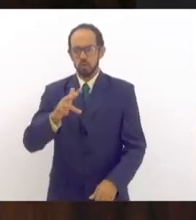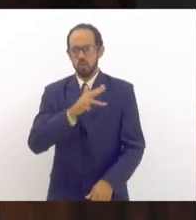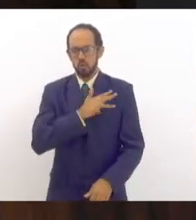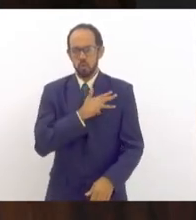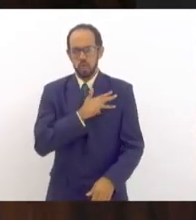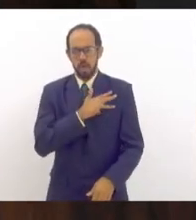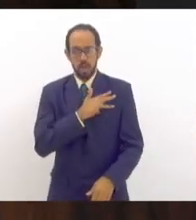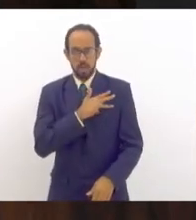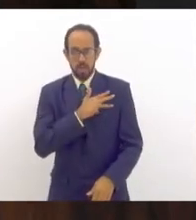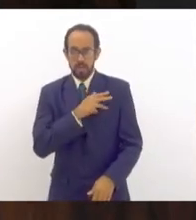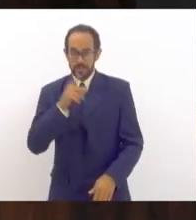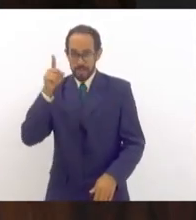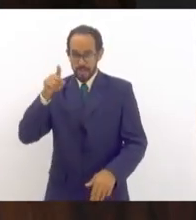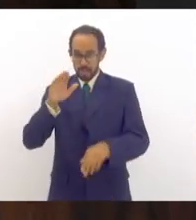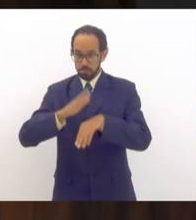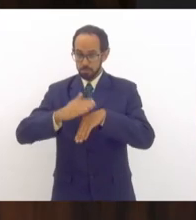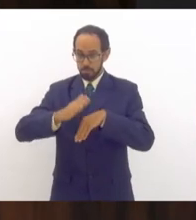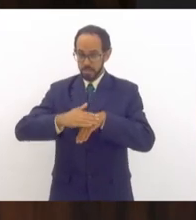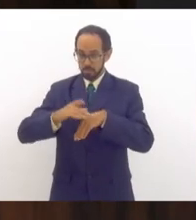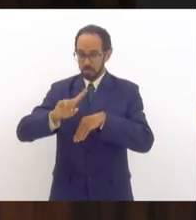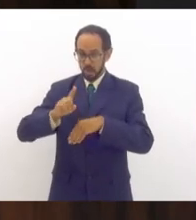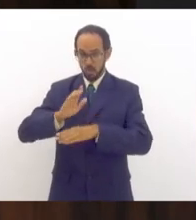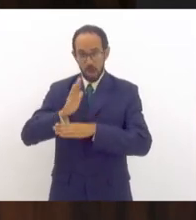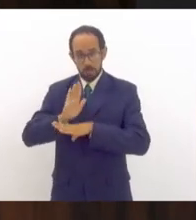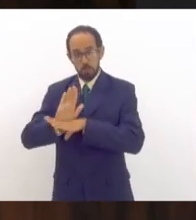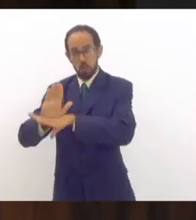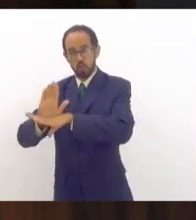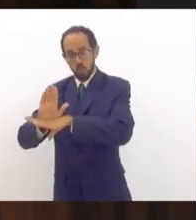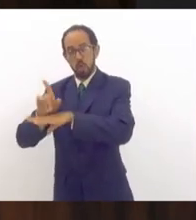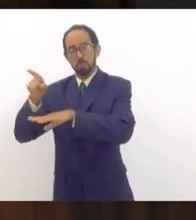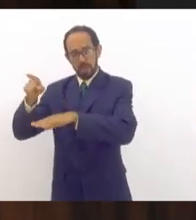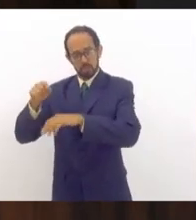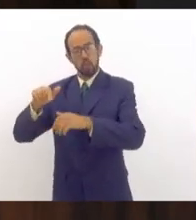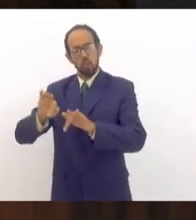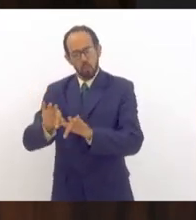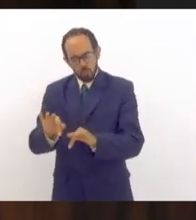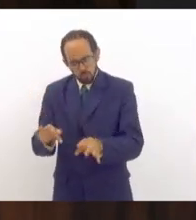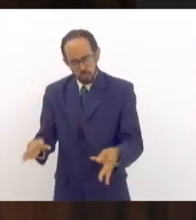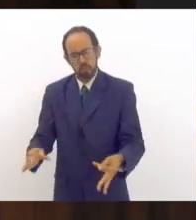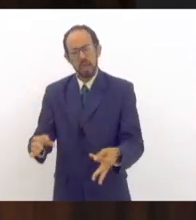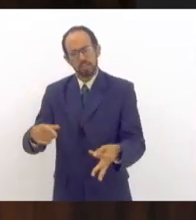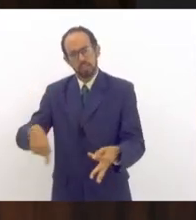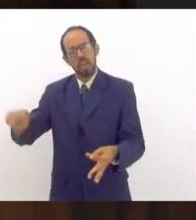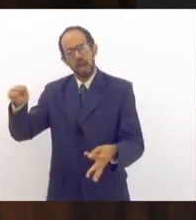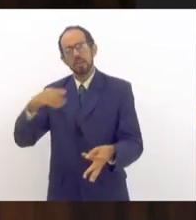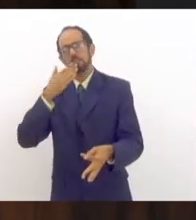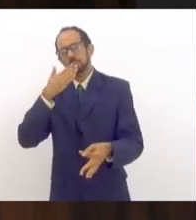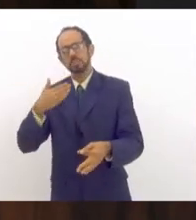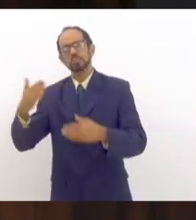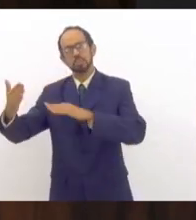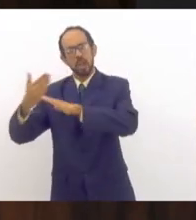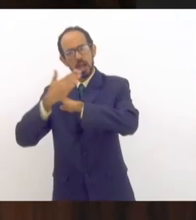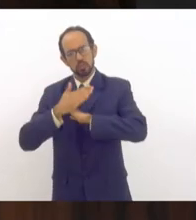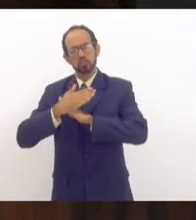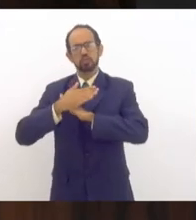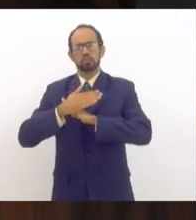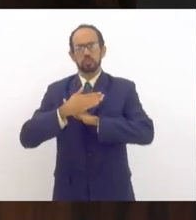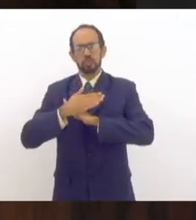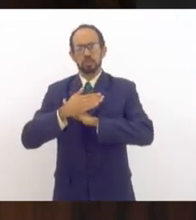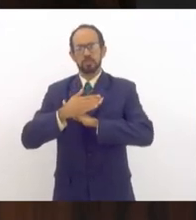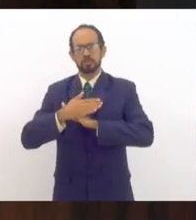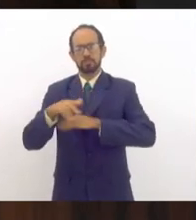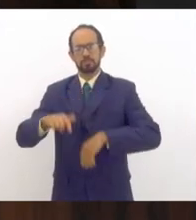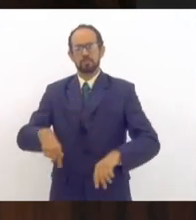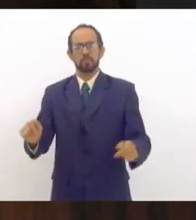apoiou mas com humildade tá indo lá que possa trazer benefício melhoria para cá Como Nossos